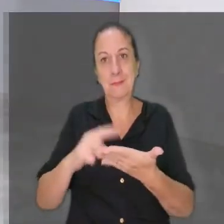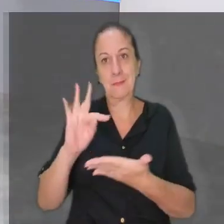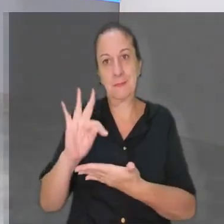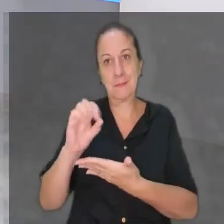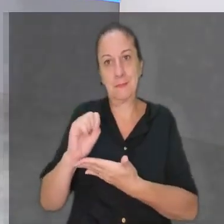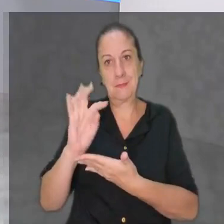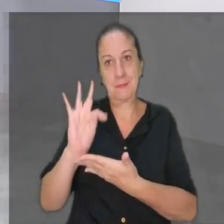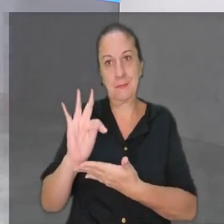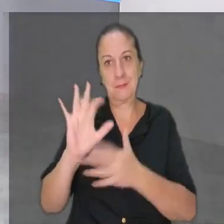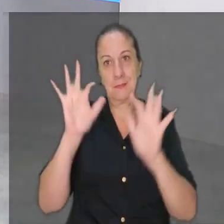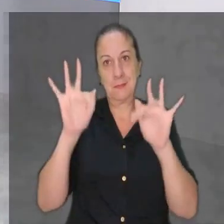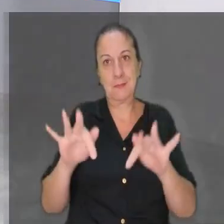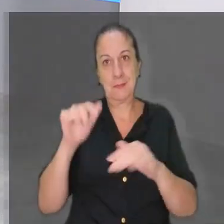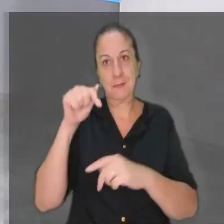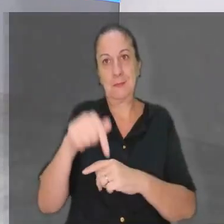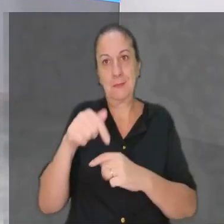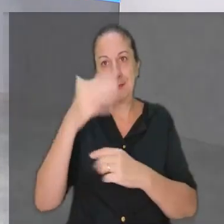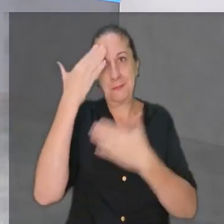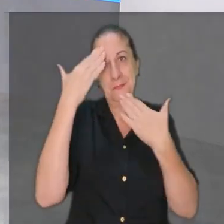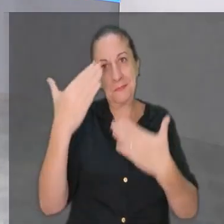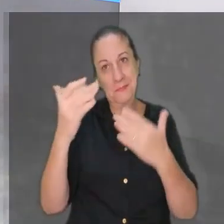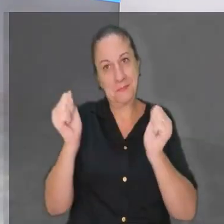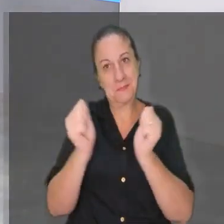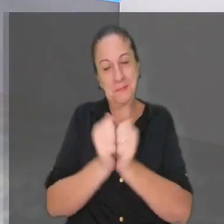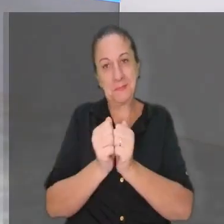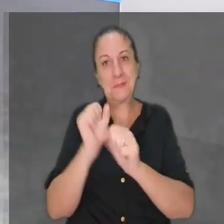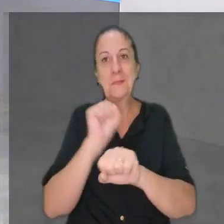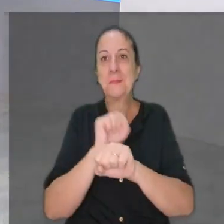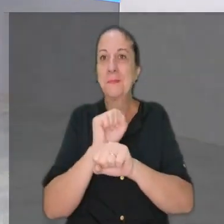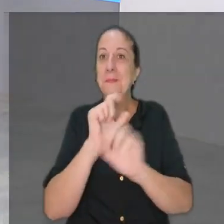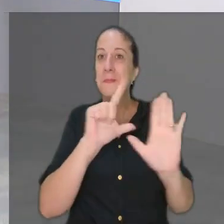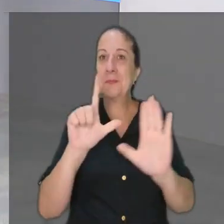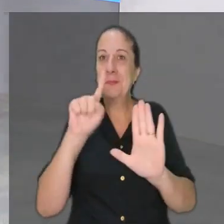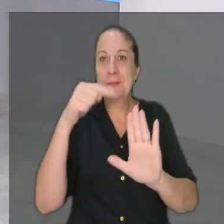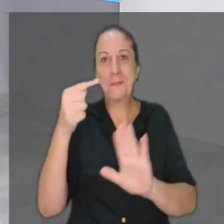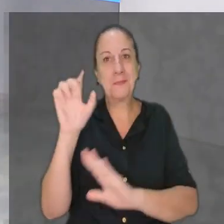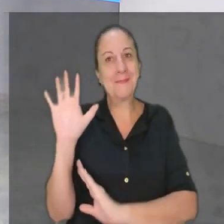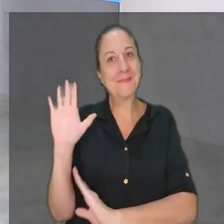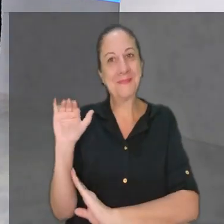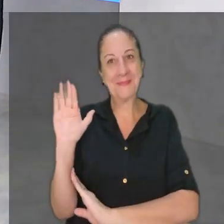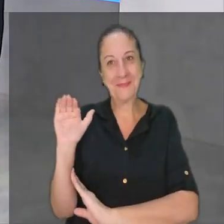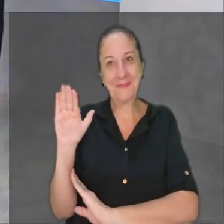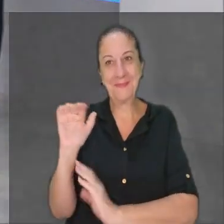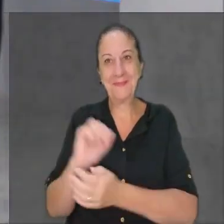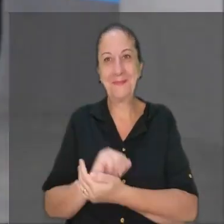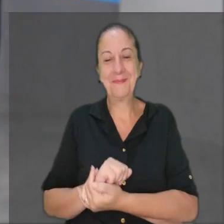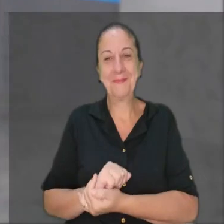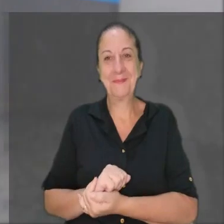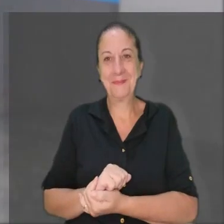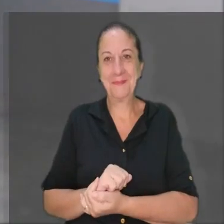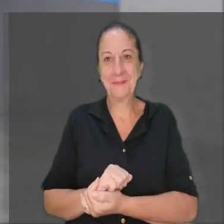O Revista TST termina aqui. Muito obrigado pela companhia. A gente te espera na semana que vem. Tchau!